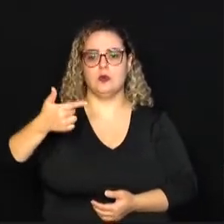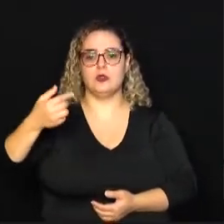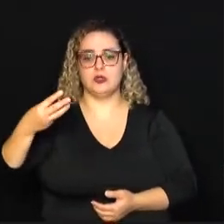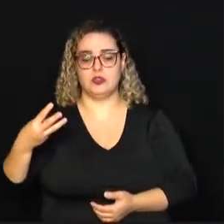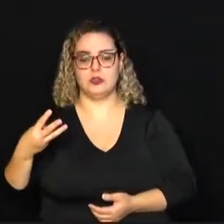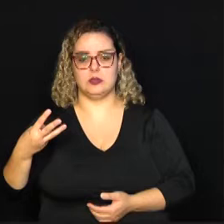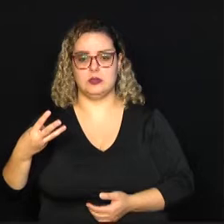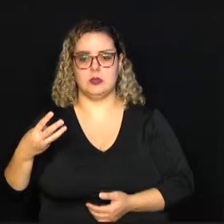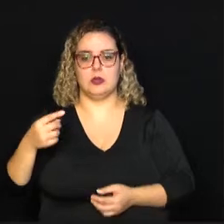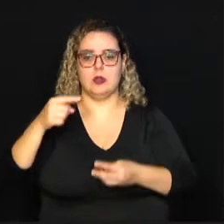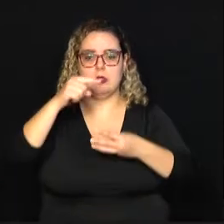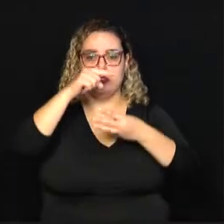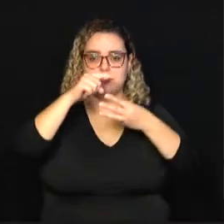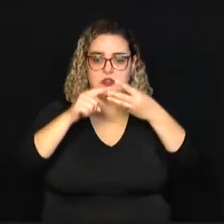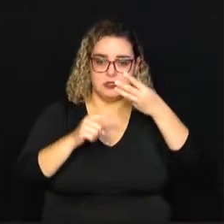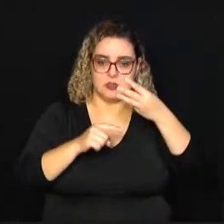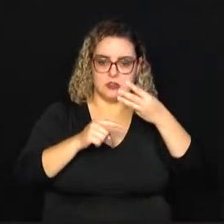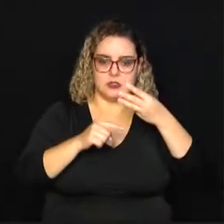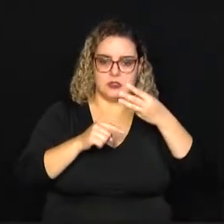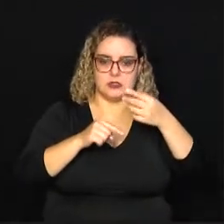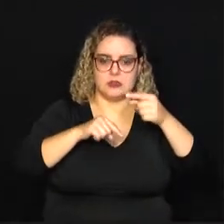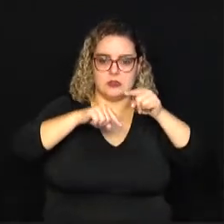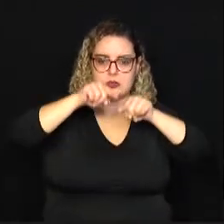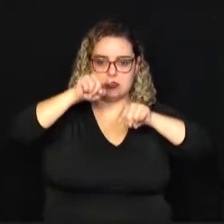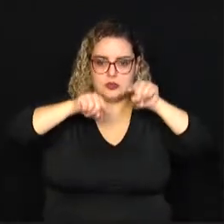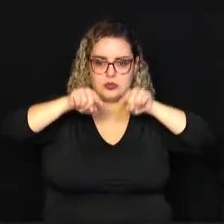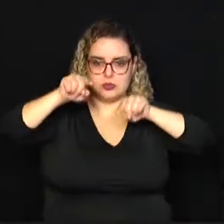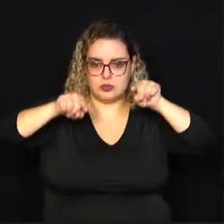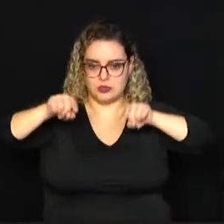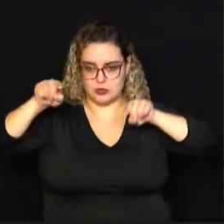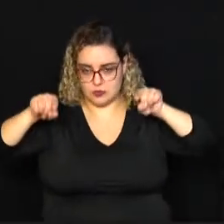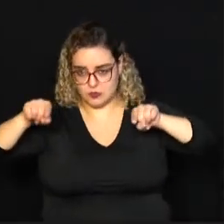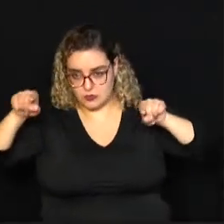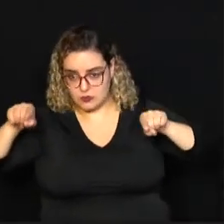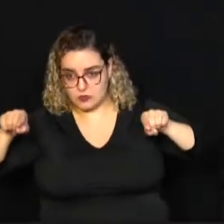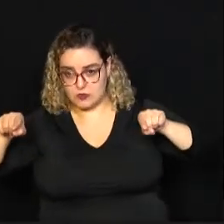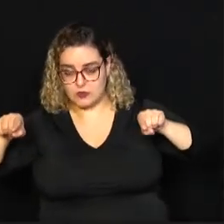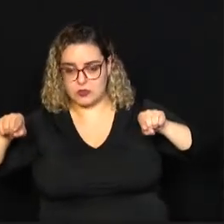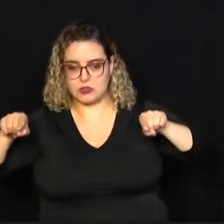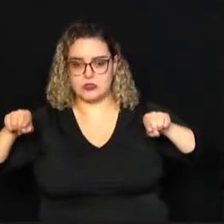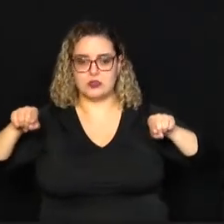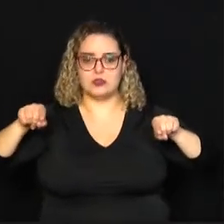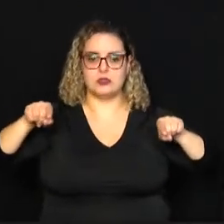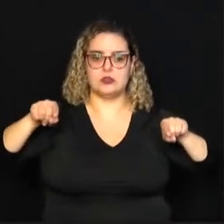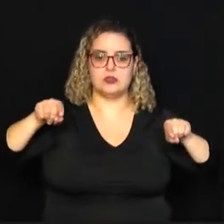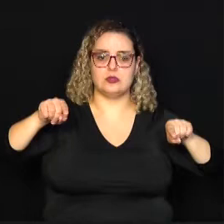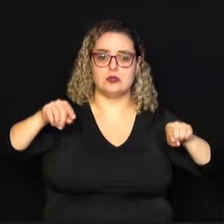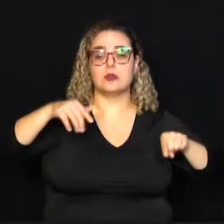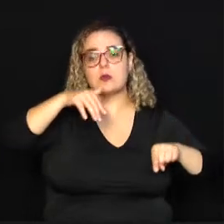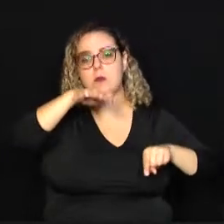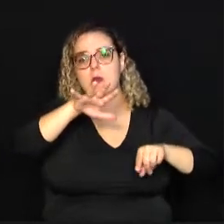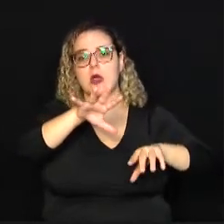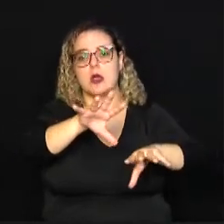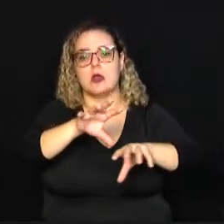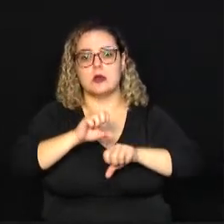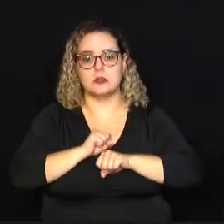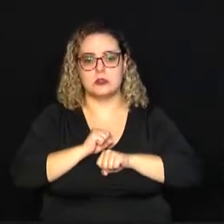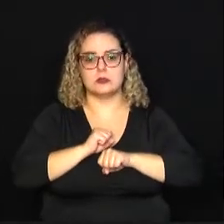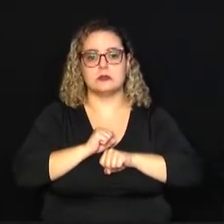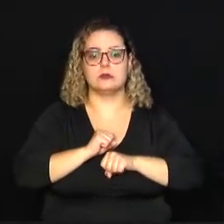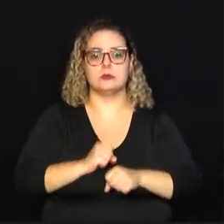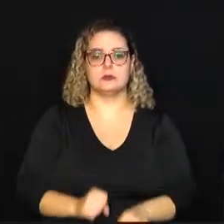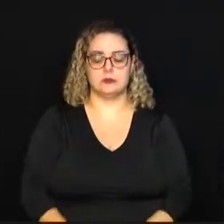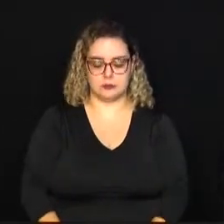três dividindo aí o palanque das mais disseminadas, né? E aí,